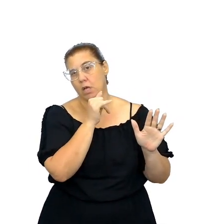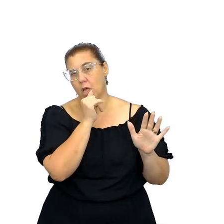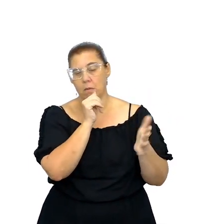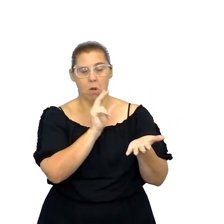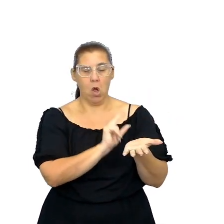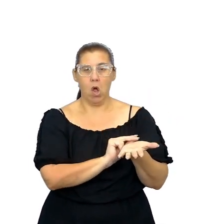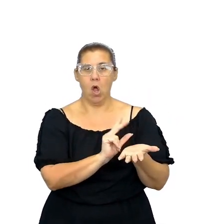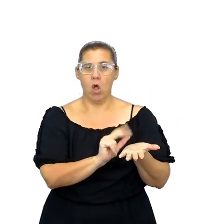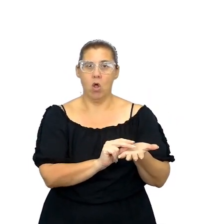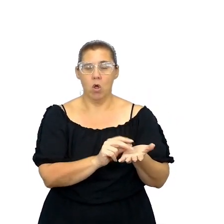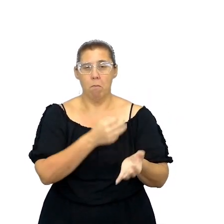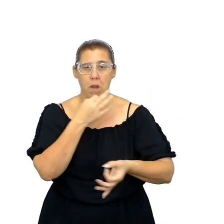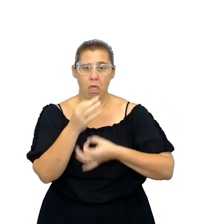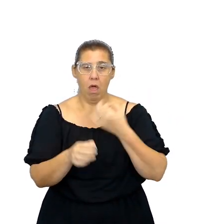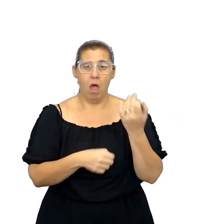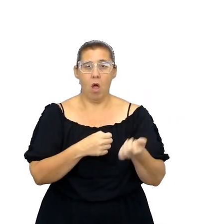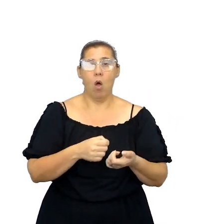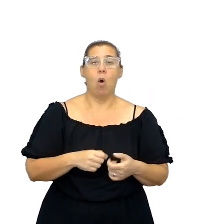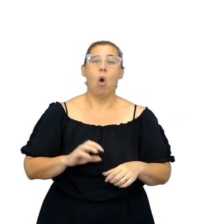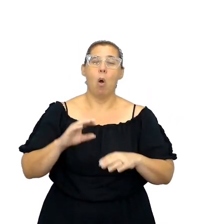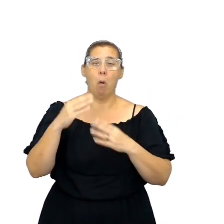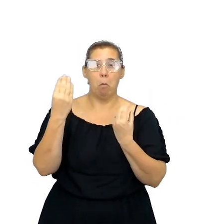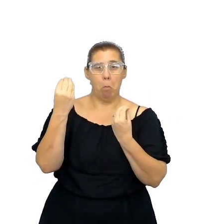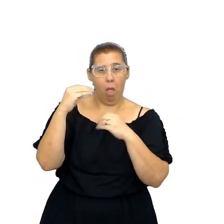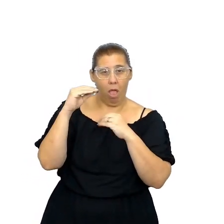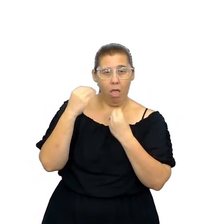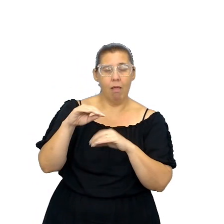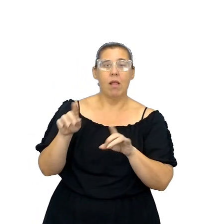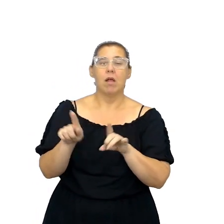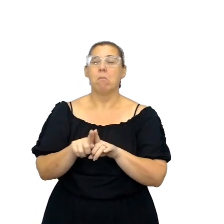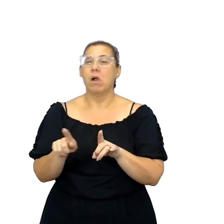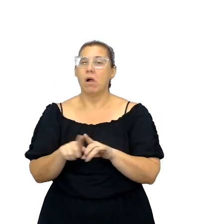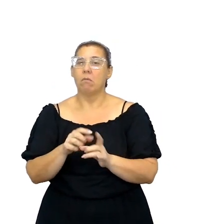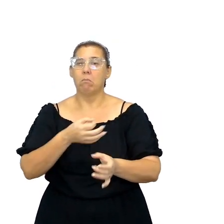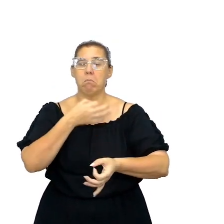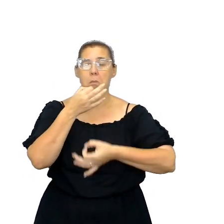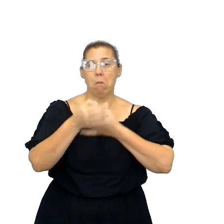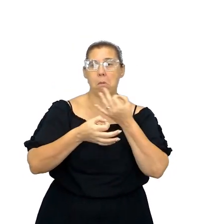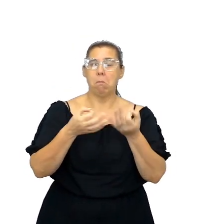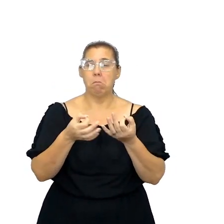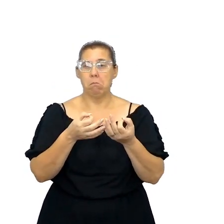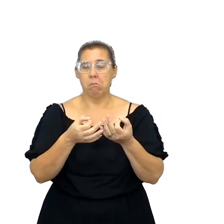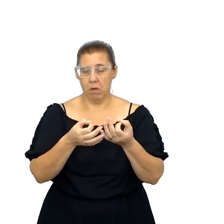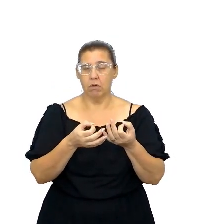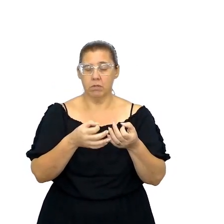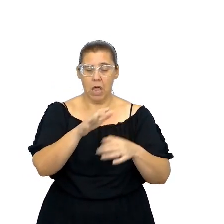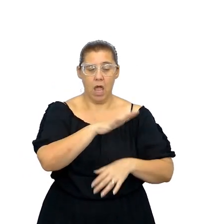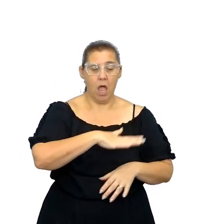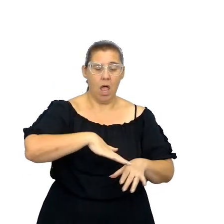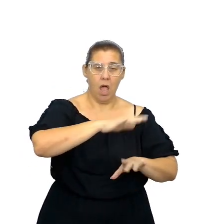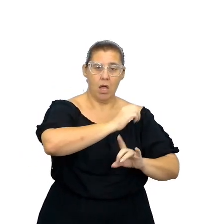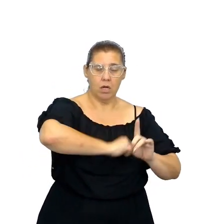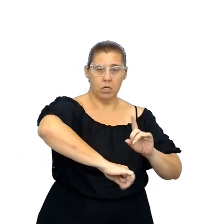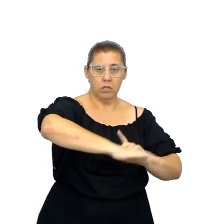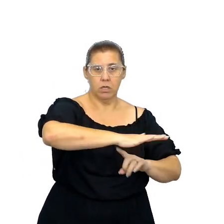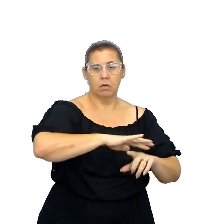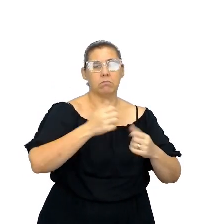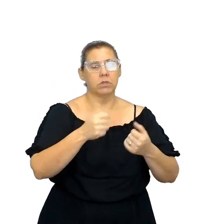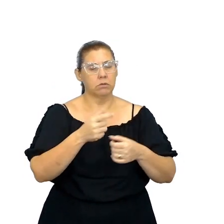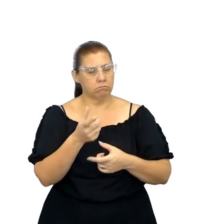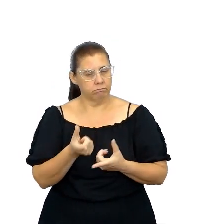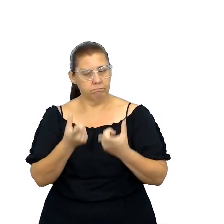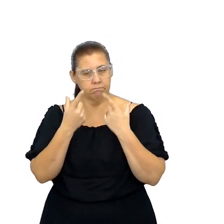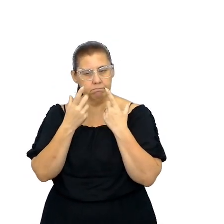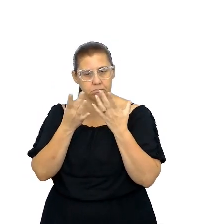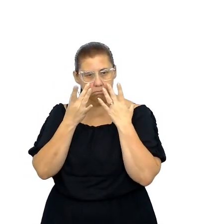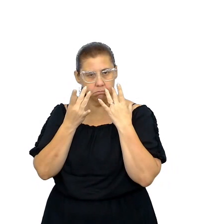opinião, ou então memes, que fazem críticas sociais, entre outros, é preciso, então, observar